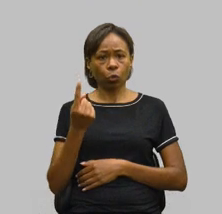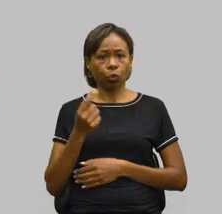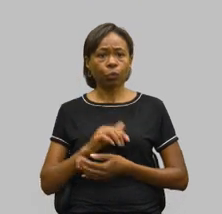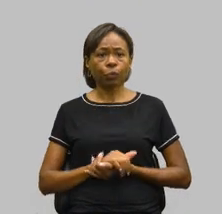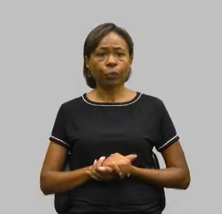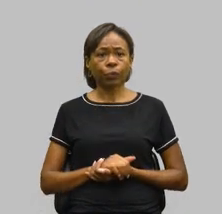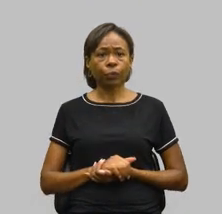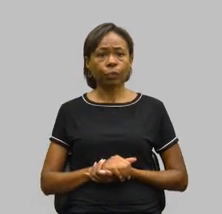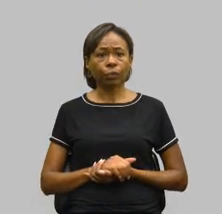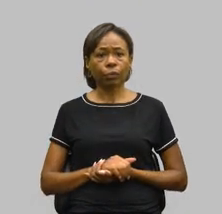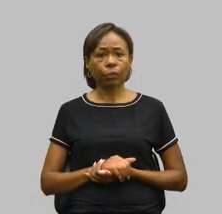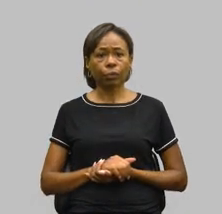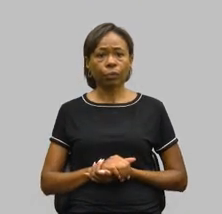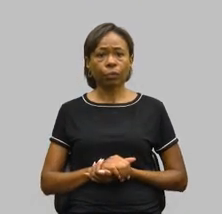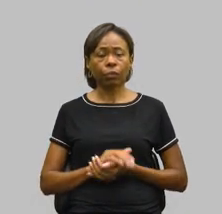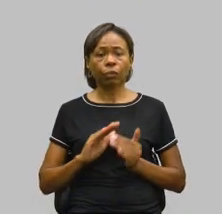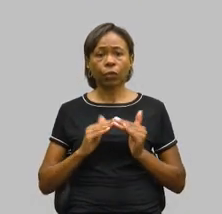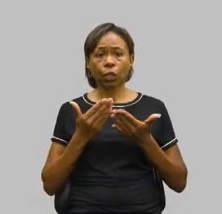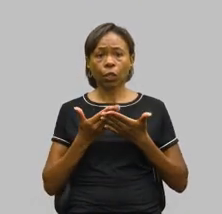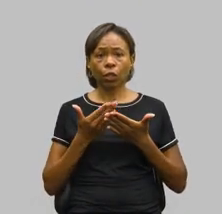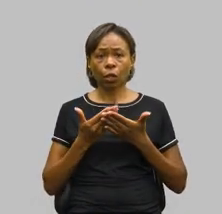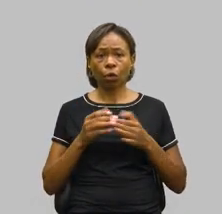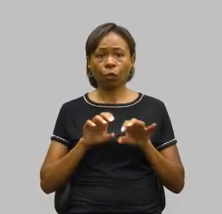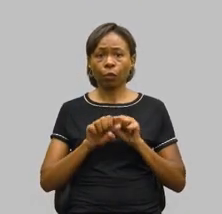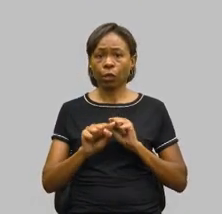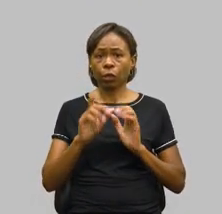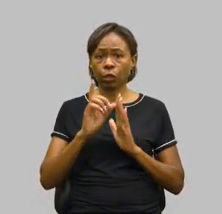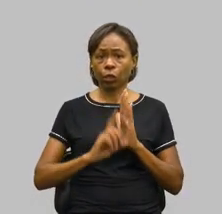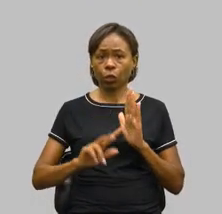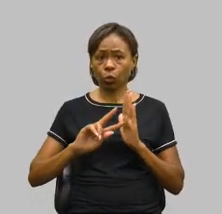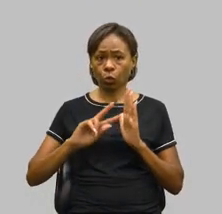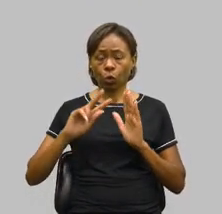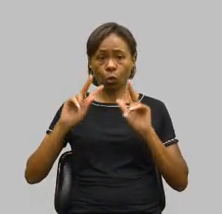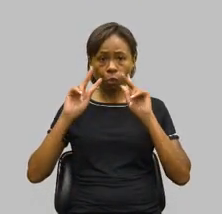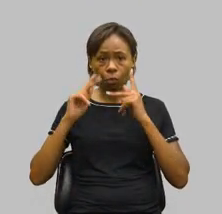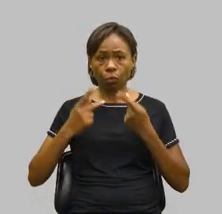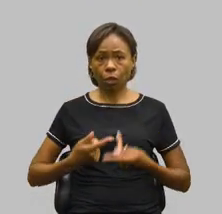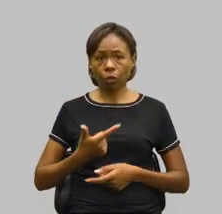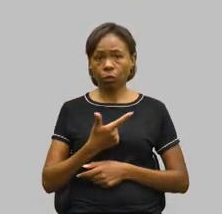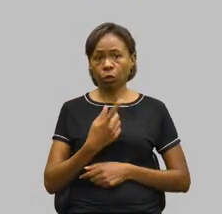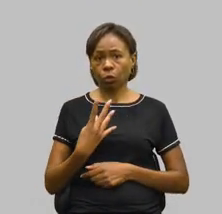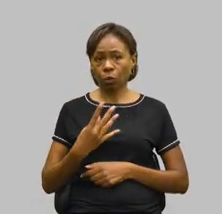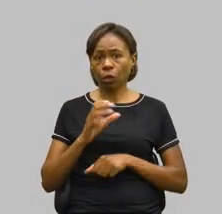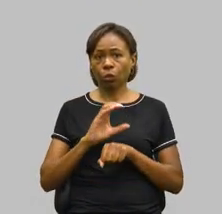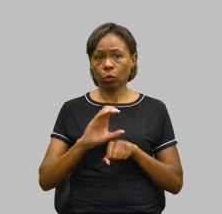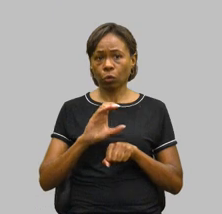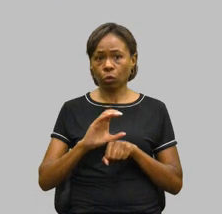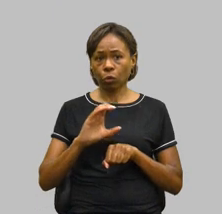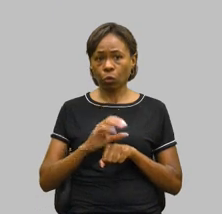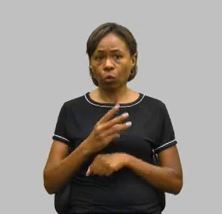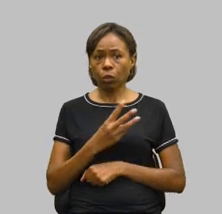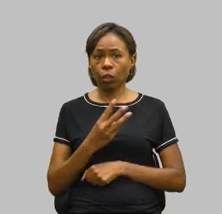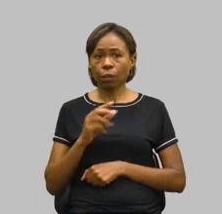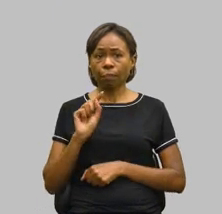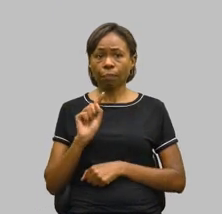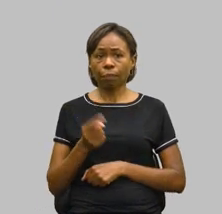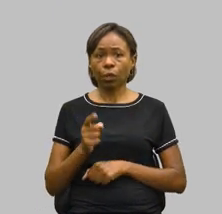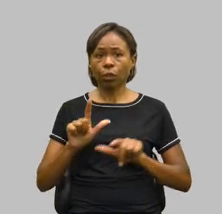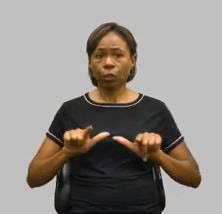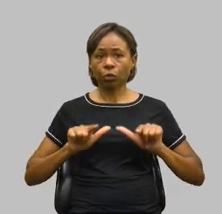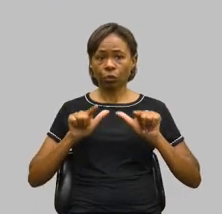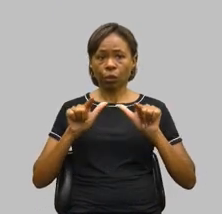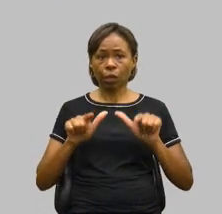criação a Escola de Formação em direitos humanos são 24 cursos que nós temos hoje no catálogo 33.000 certificados